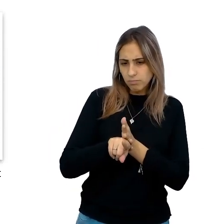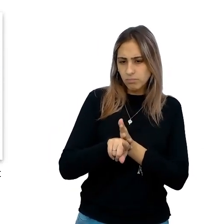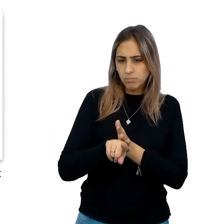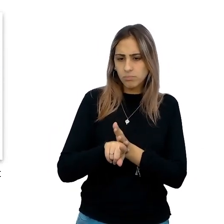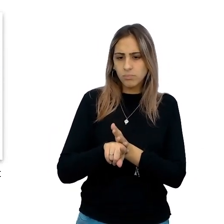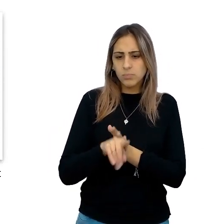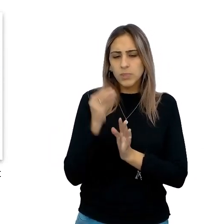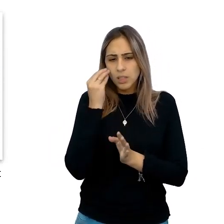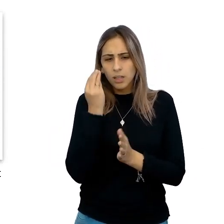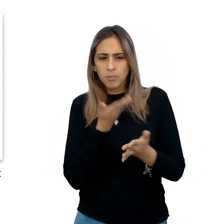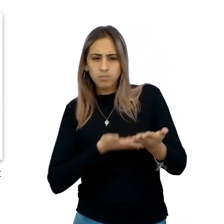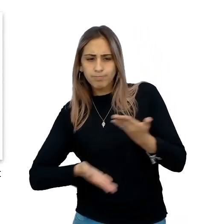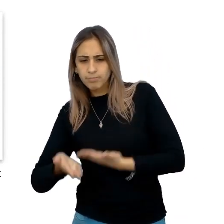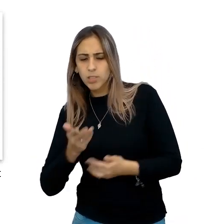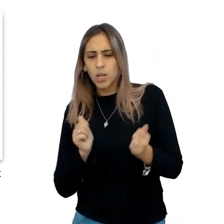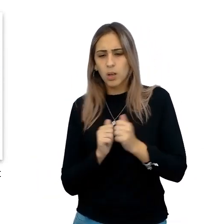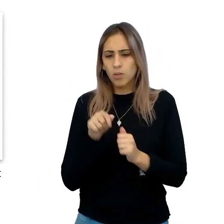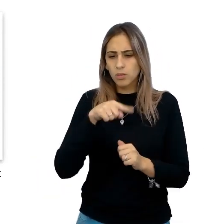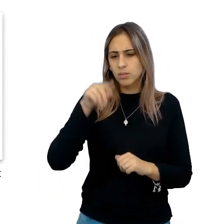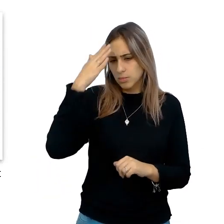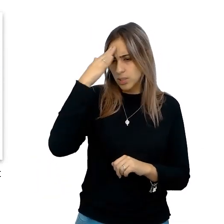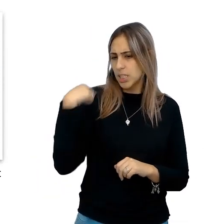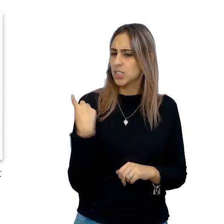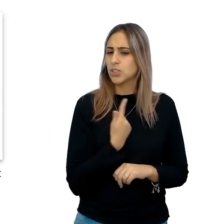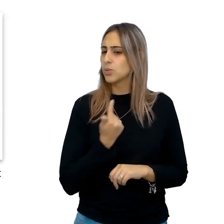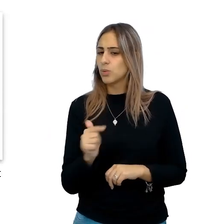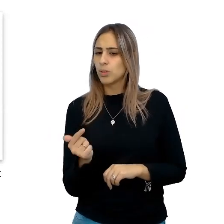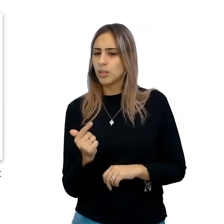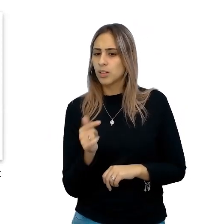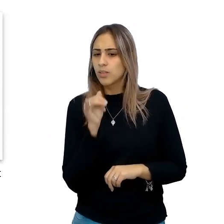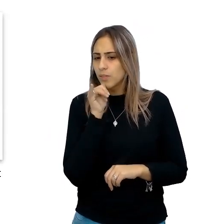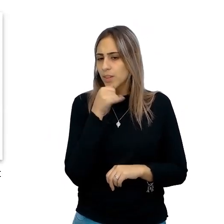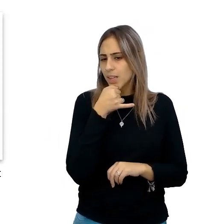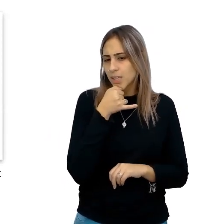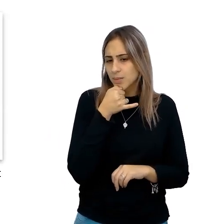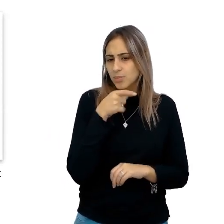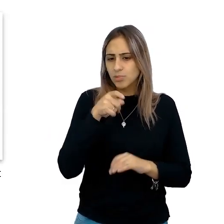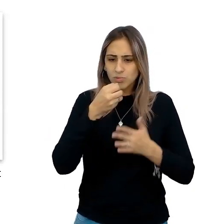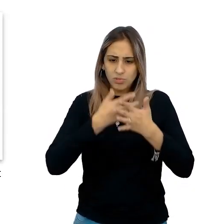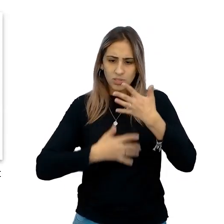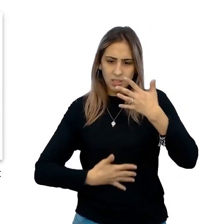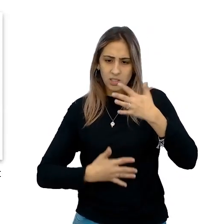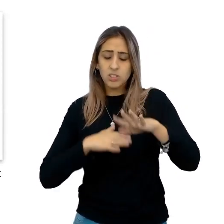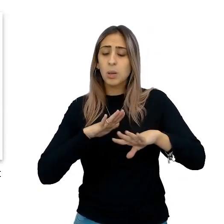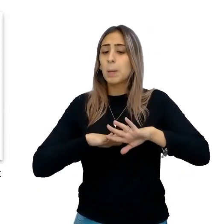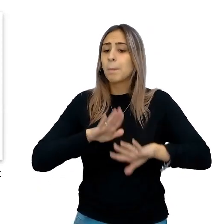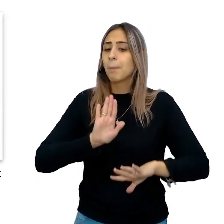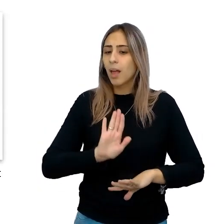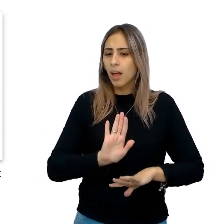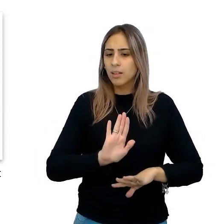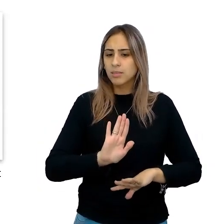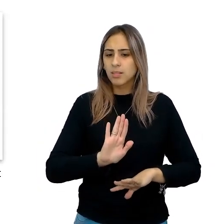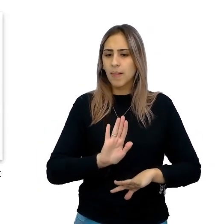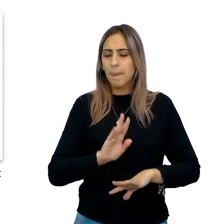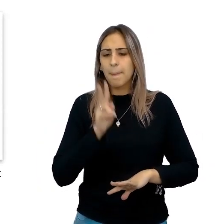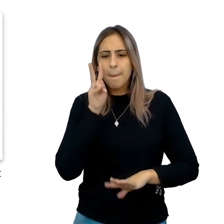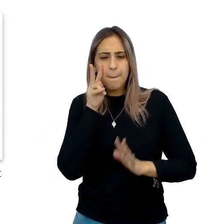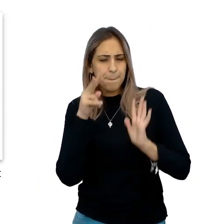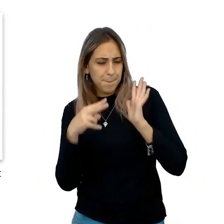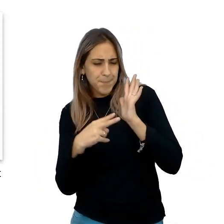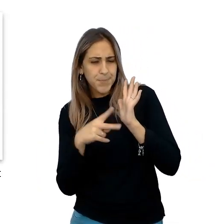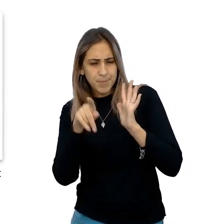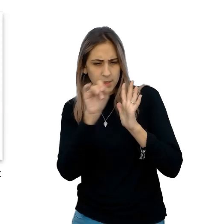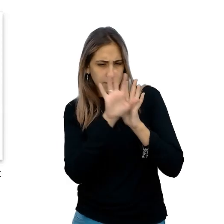aqui interagir com vocês, eu sei que a gente não tem, infelizmente, né, o chat, mas deem uma olhada